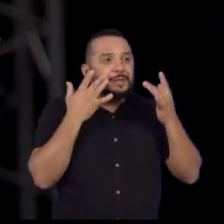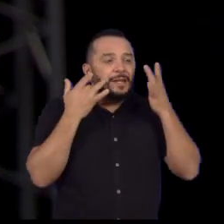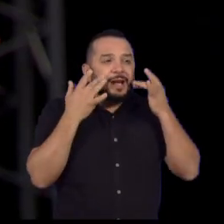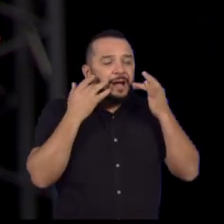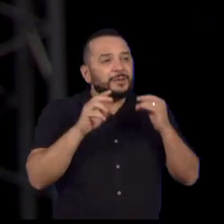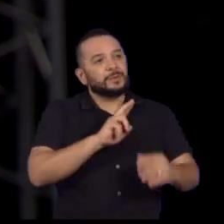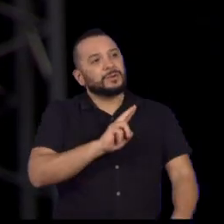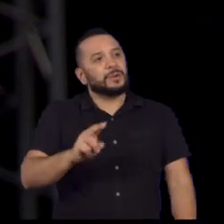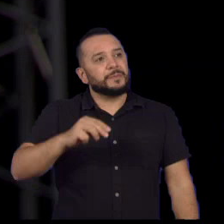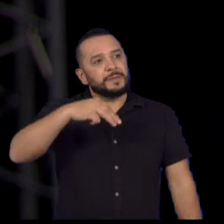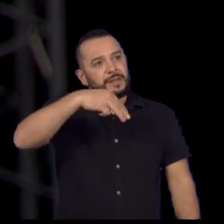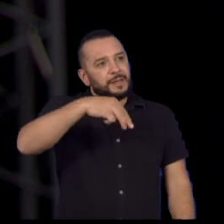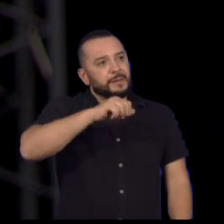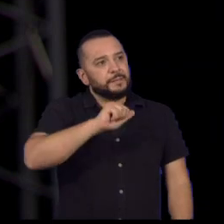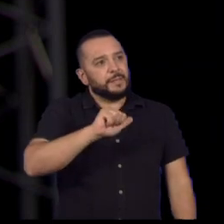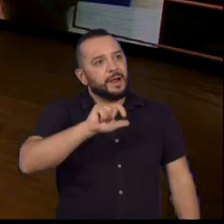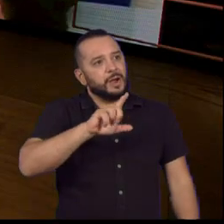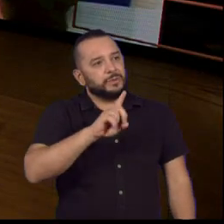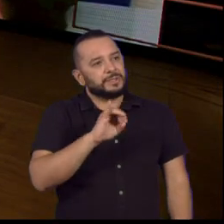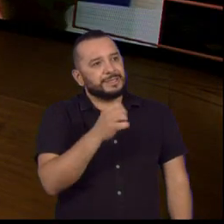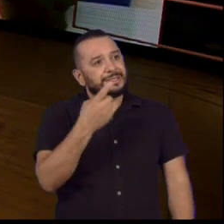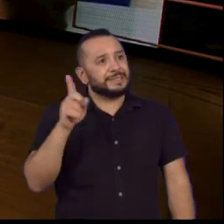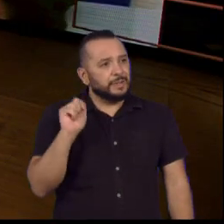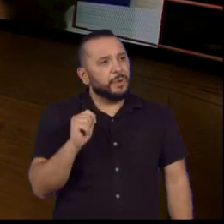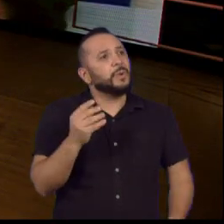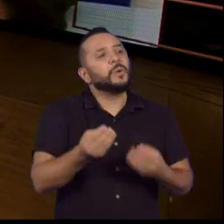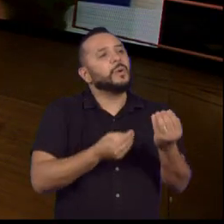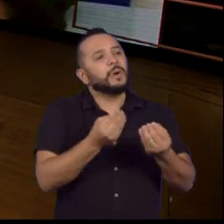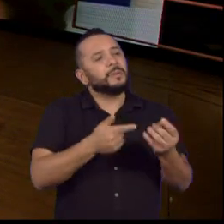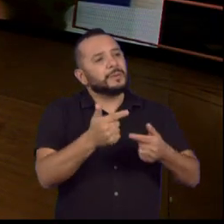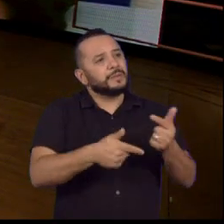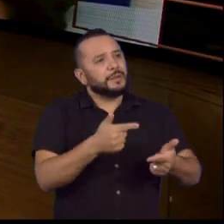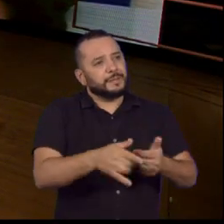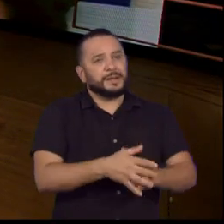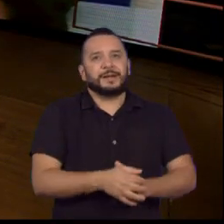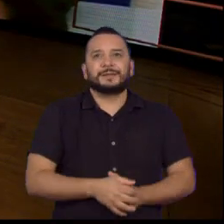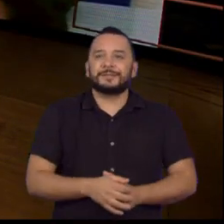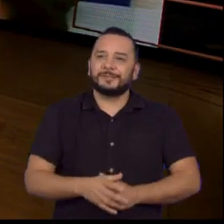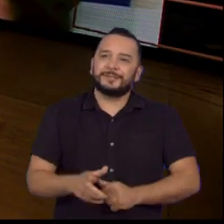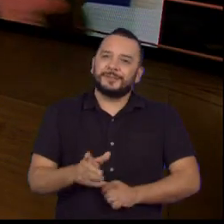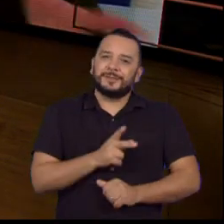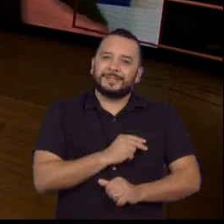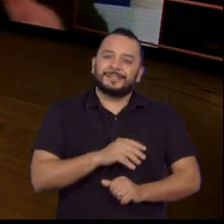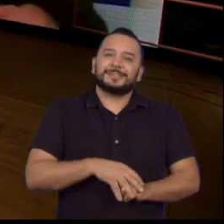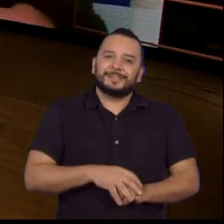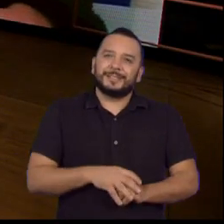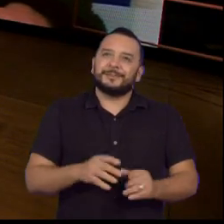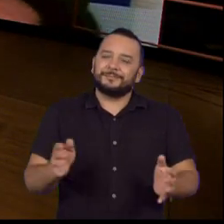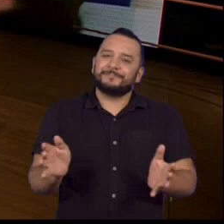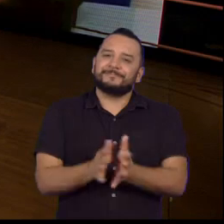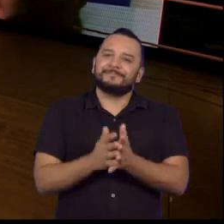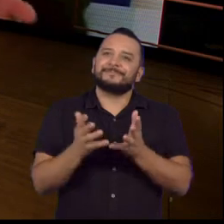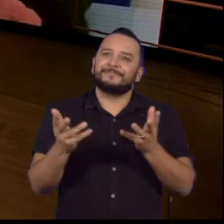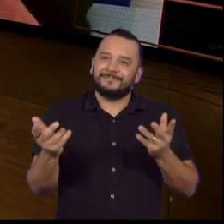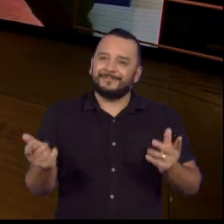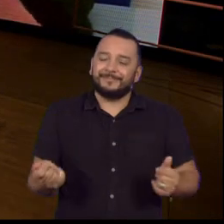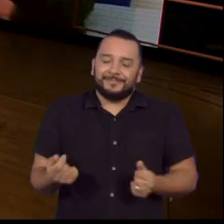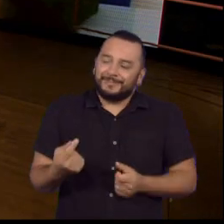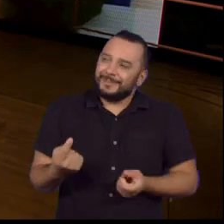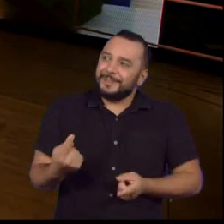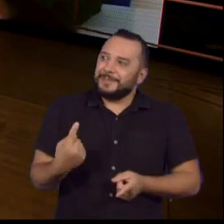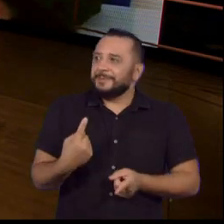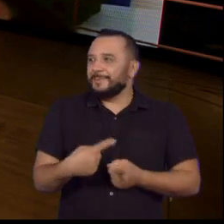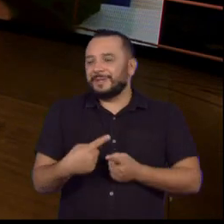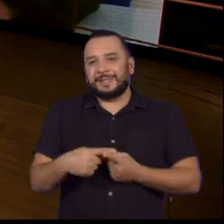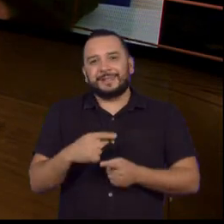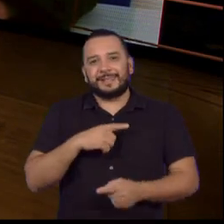Maldição. Como é que foi esse trabalho, Beth? Nossa, puxa. Foi incrível porque entra